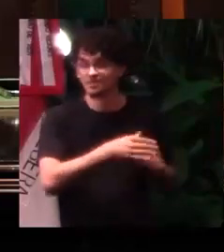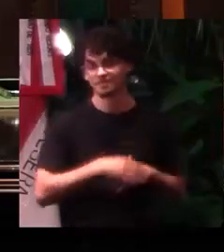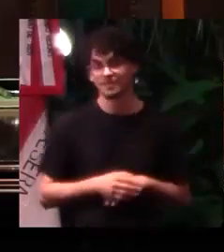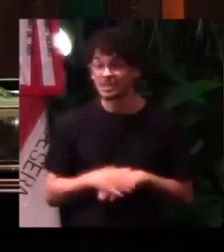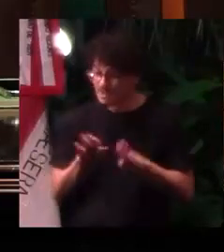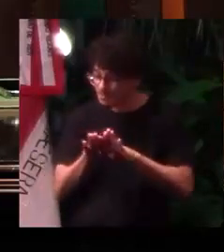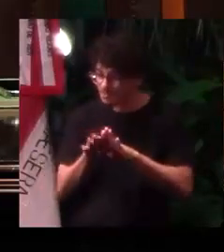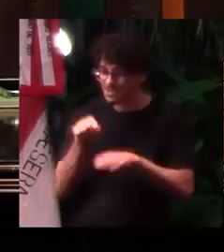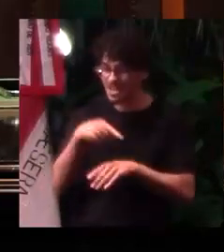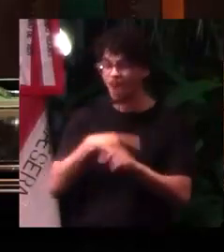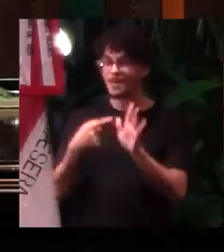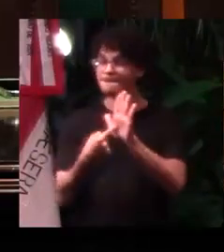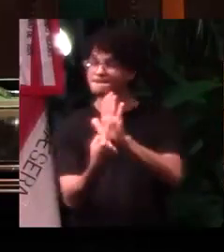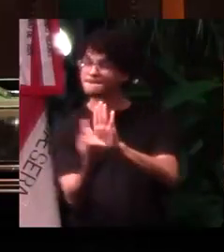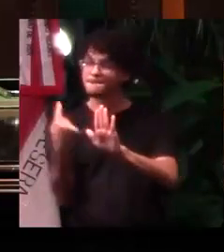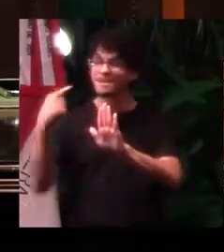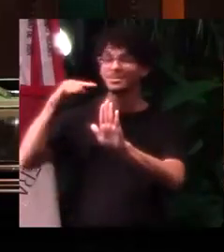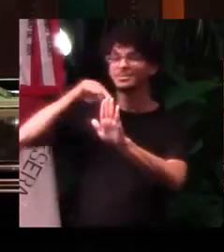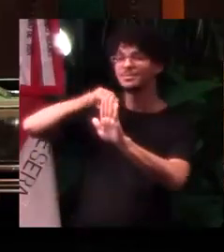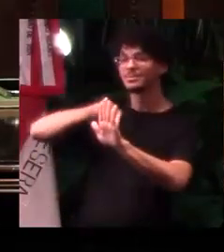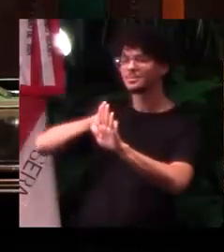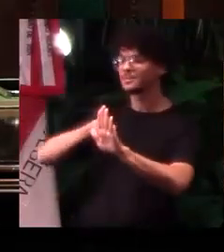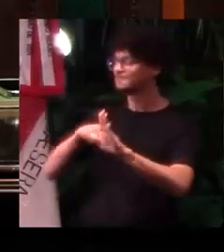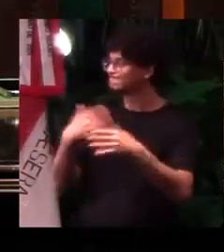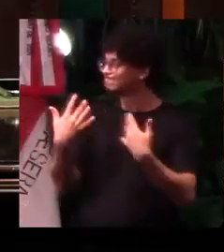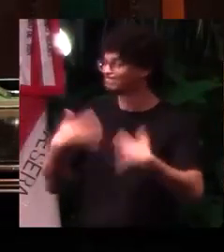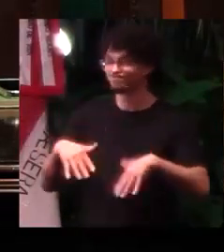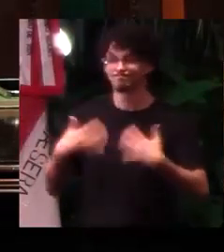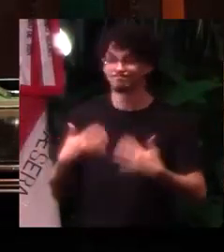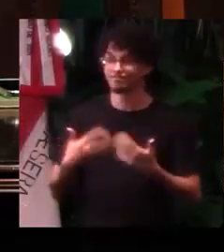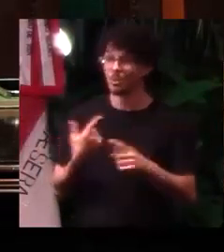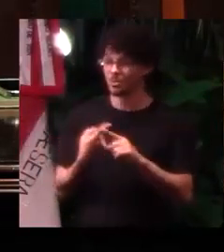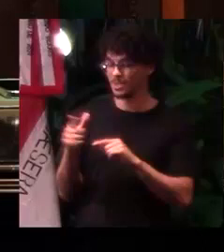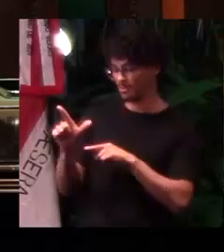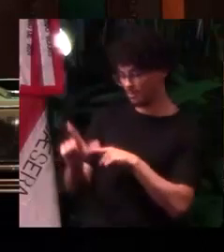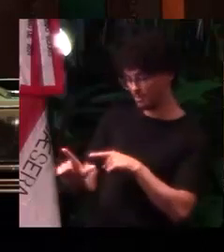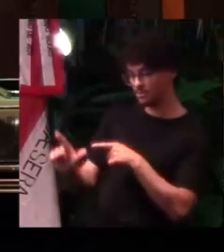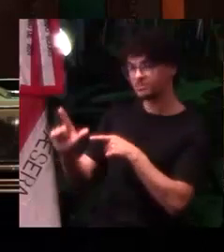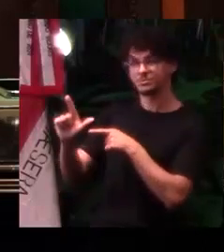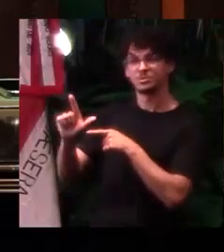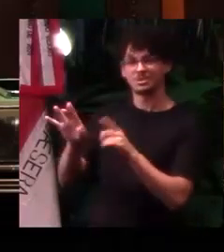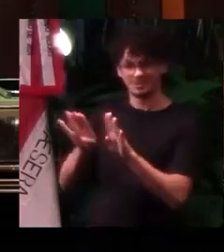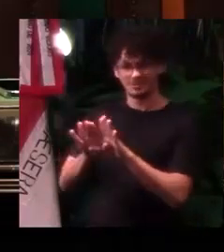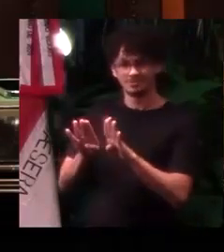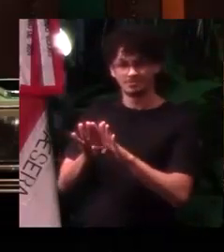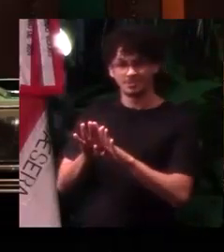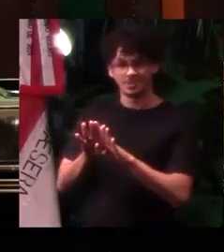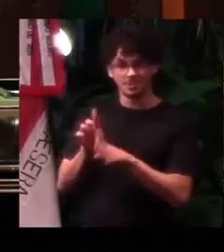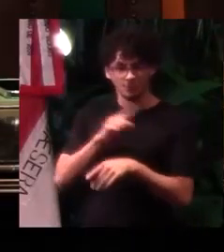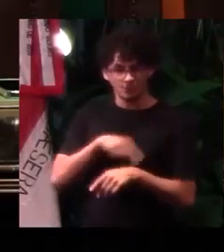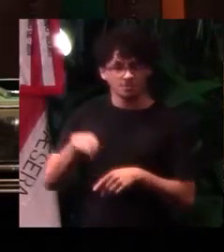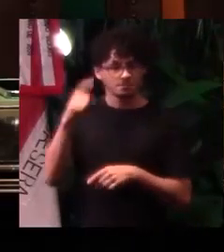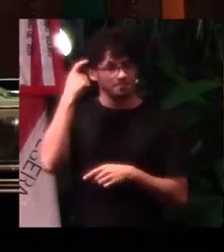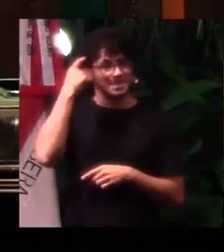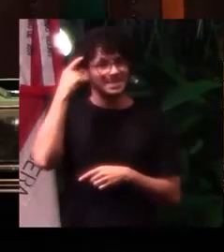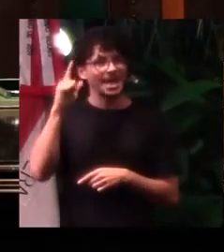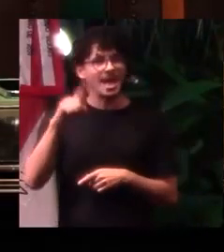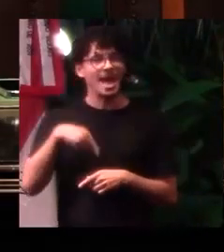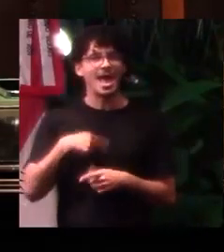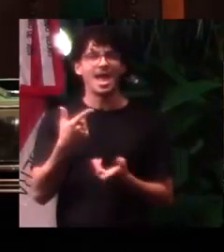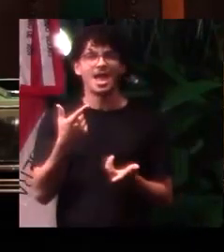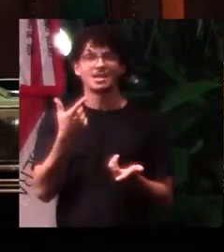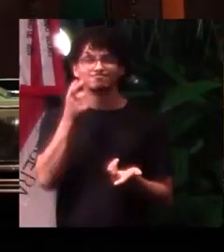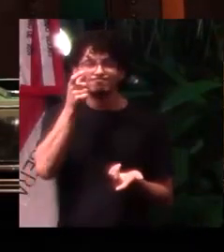rica, porque a literatura, ela também, se vocês forem pensar, ela tem algo muito curioso,